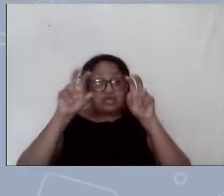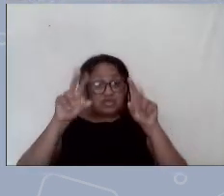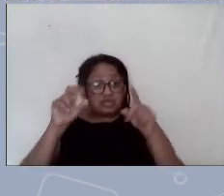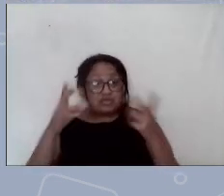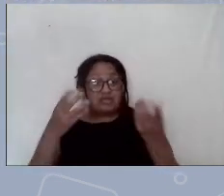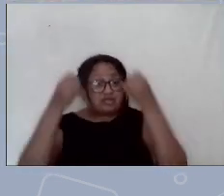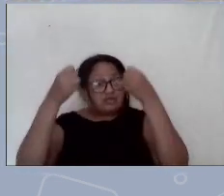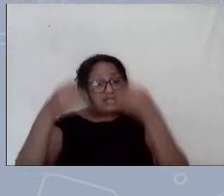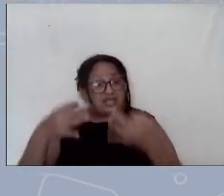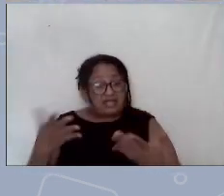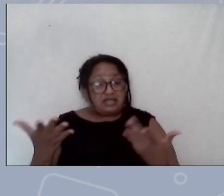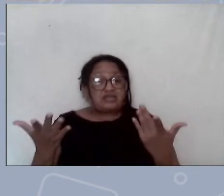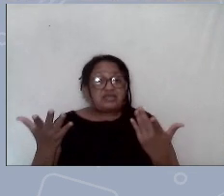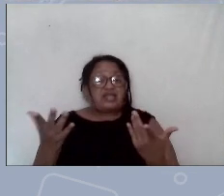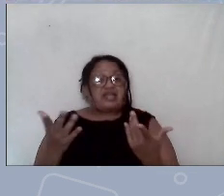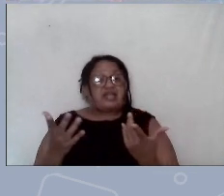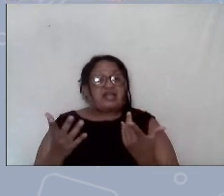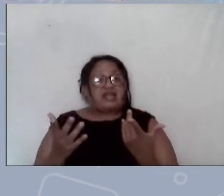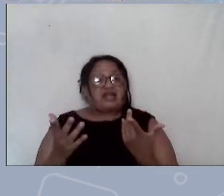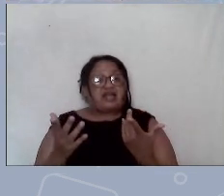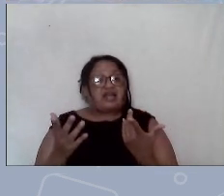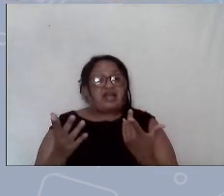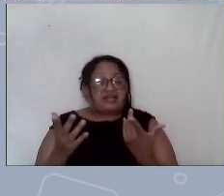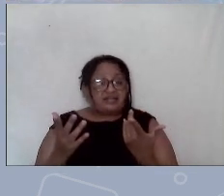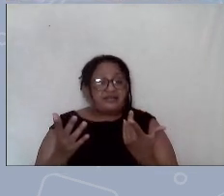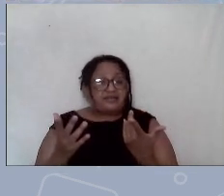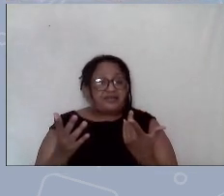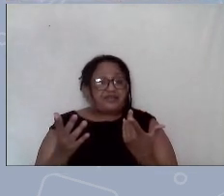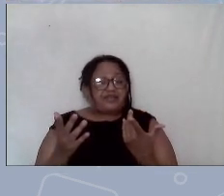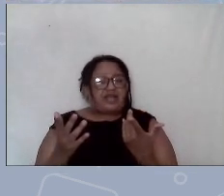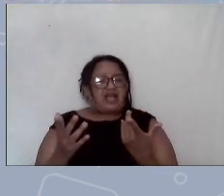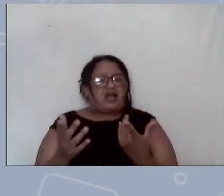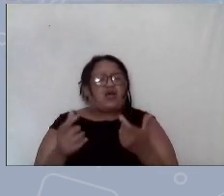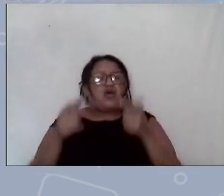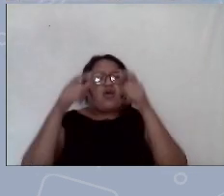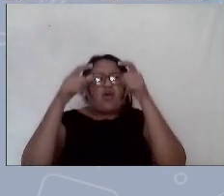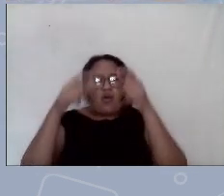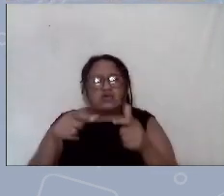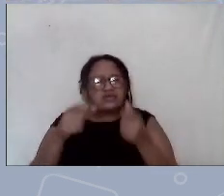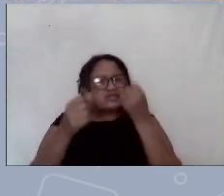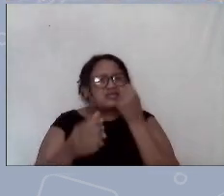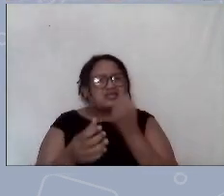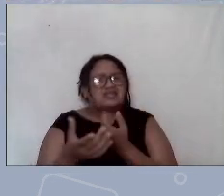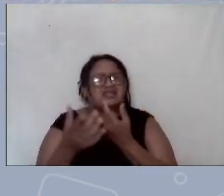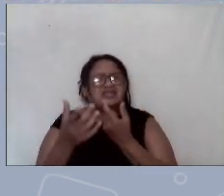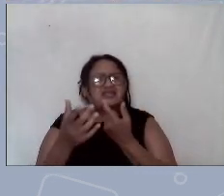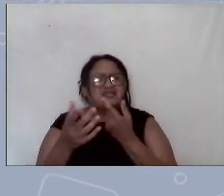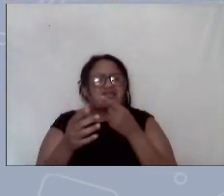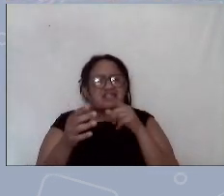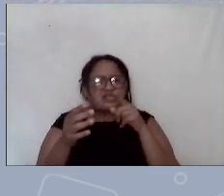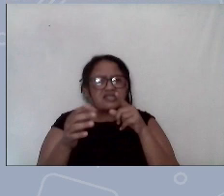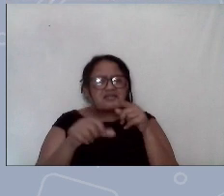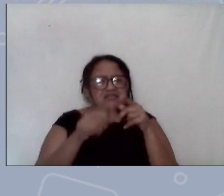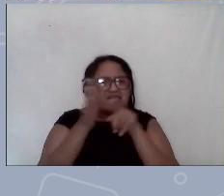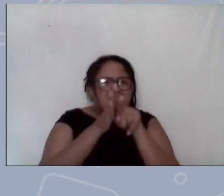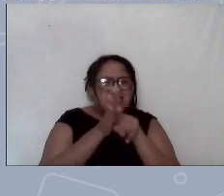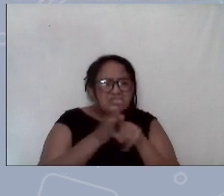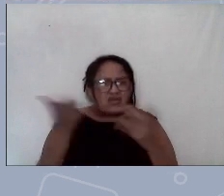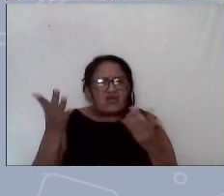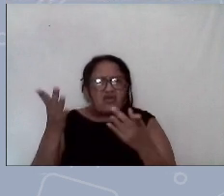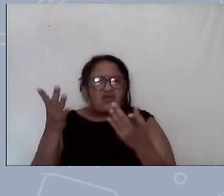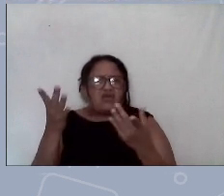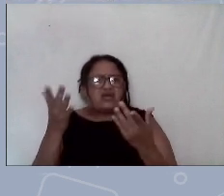ou seja de onde você tirou aquelas informações que construíram o mapa a orientação geográfica ou